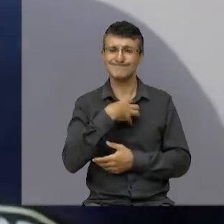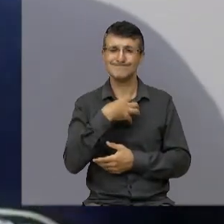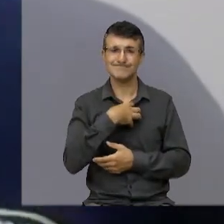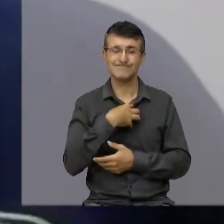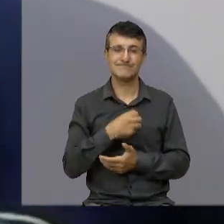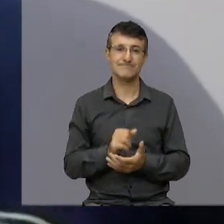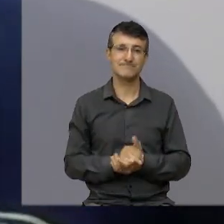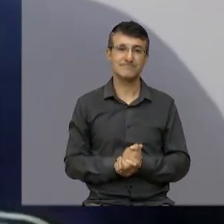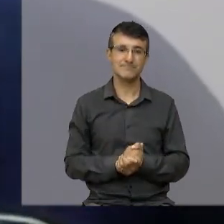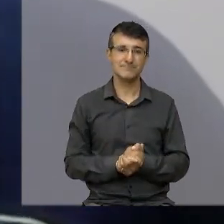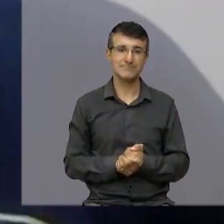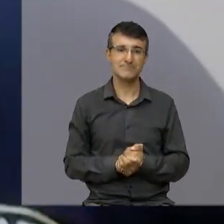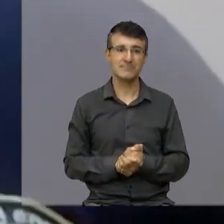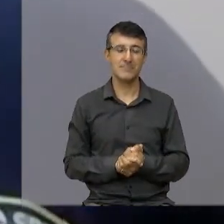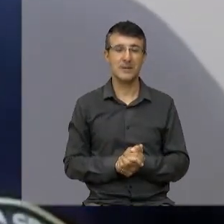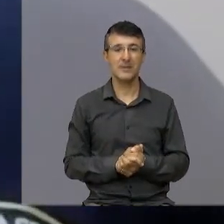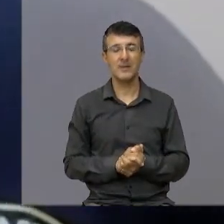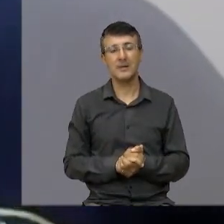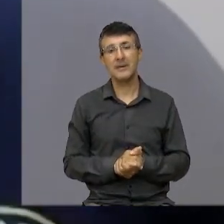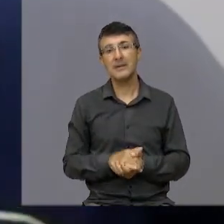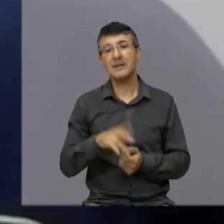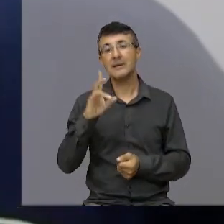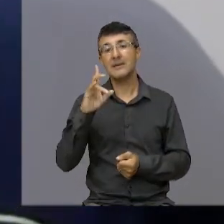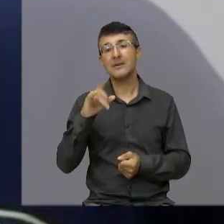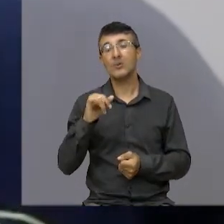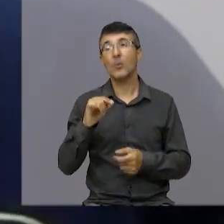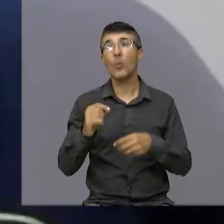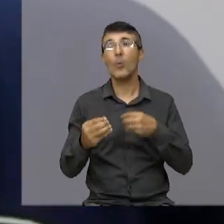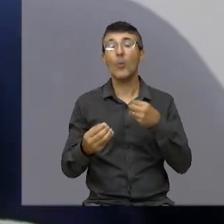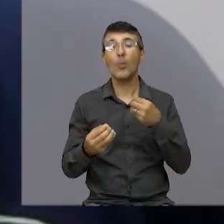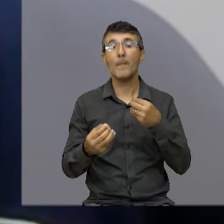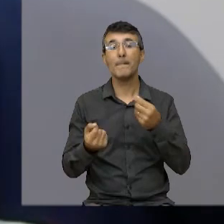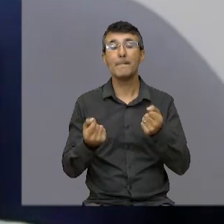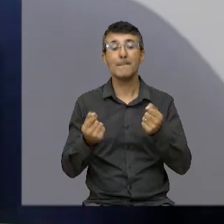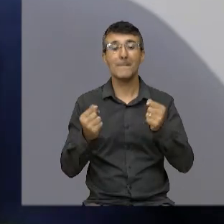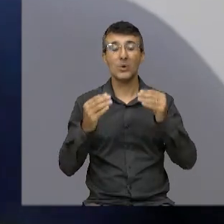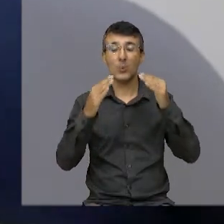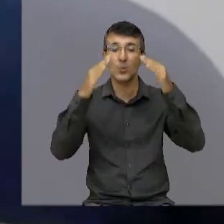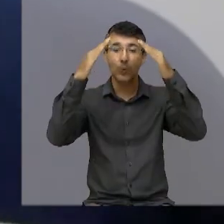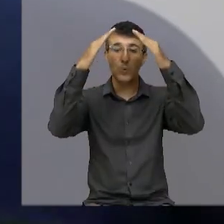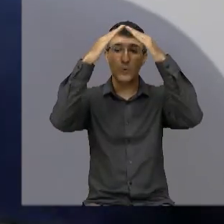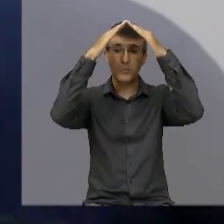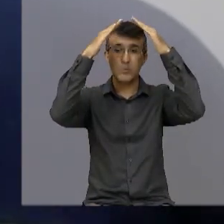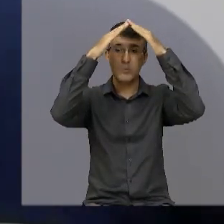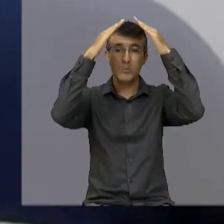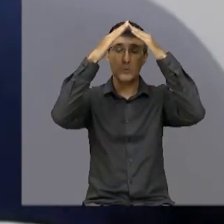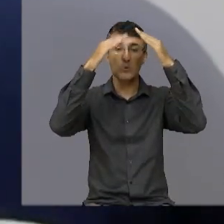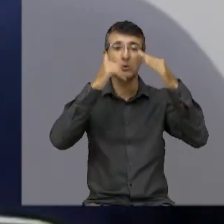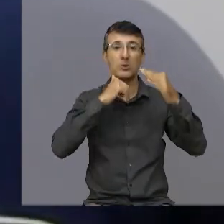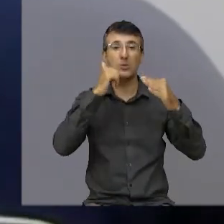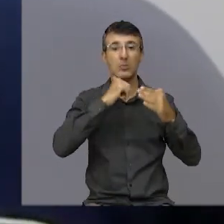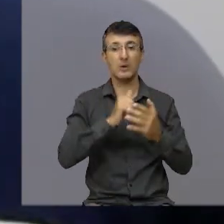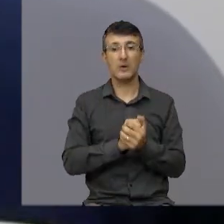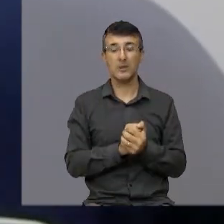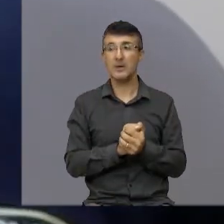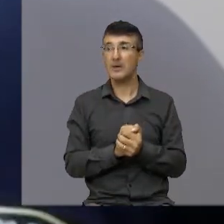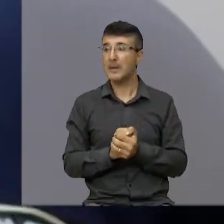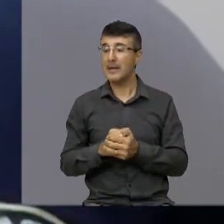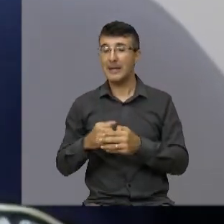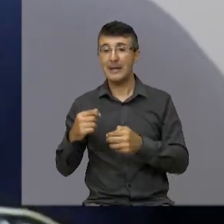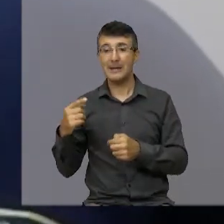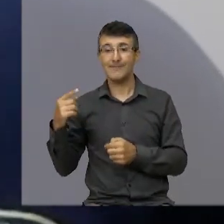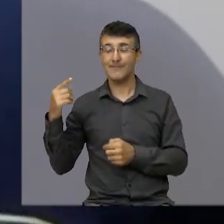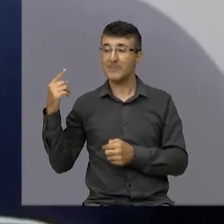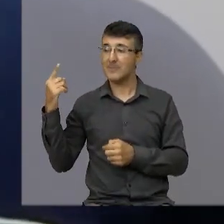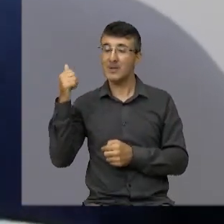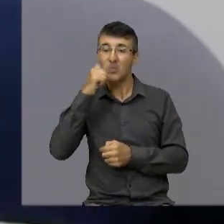e ainda quando estava lá, era quando precisava abrigar uma mulher. Aquela que chegava a última para fazer o boletim de ocorrência e que